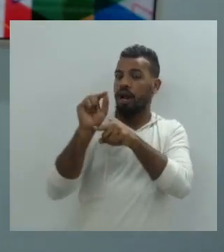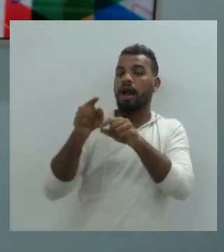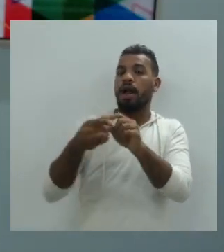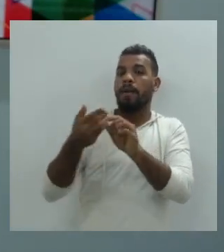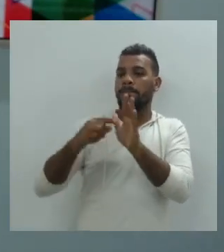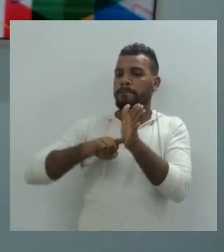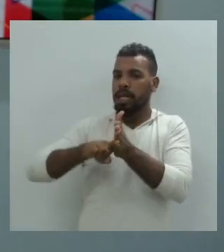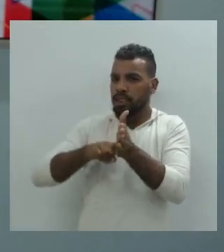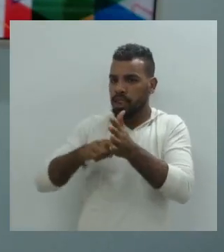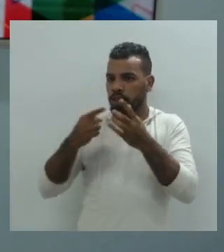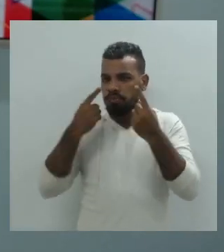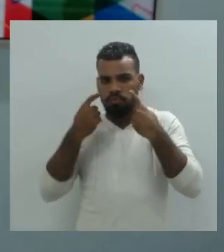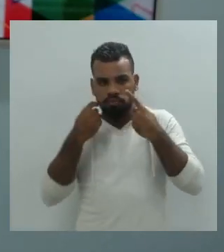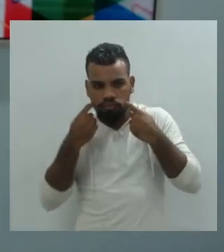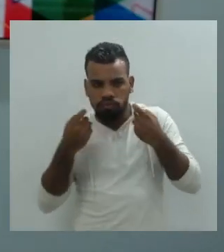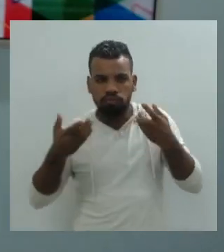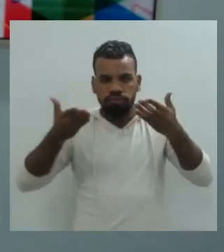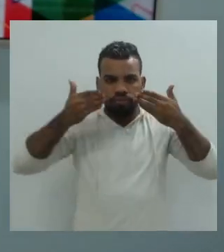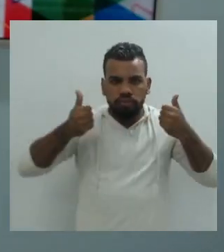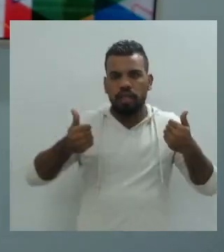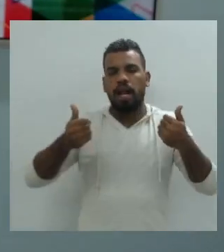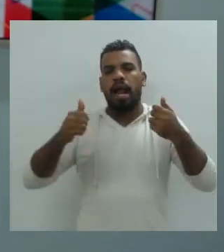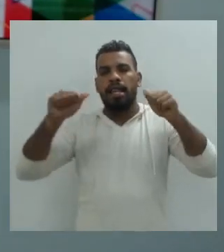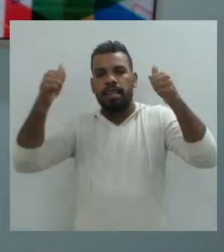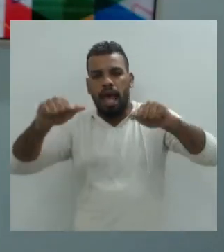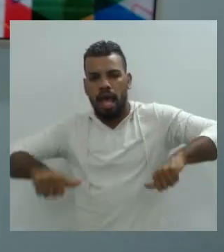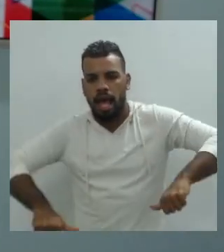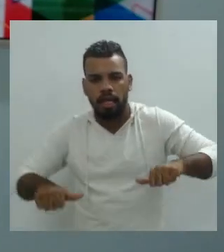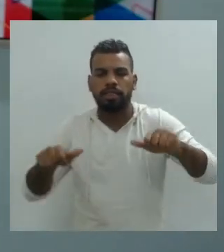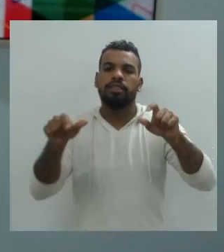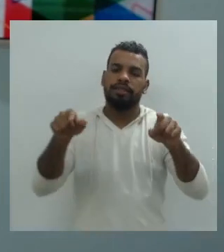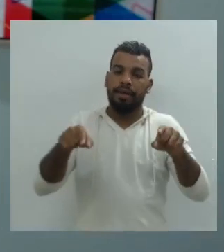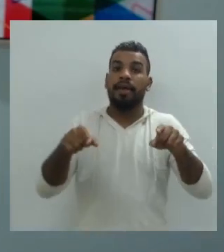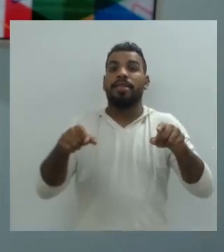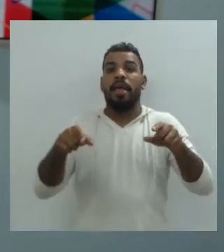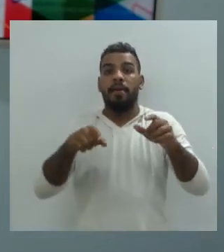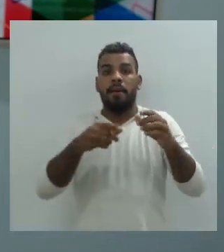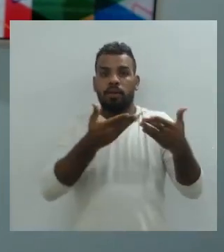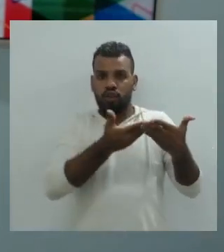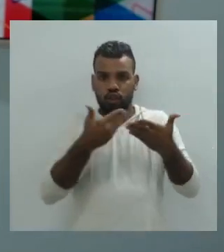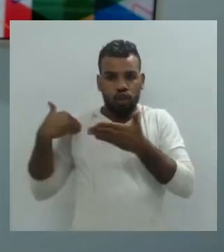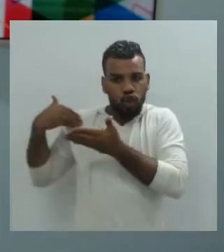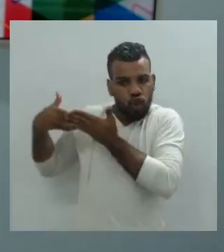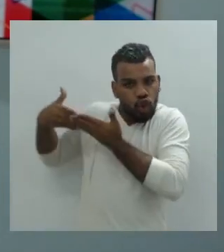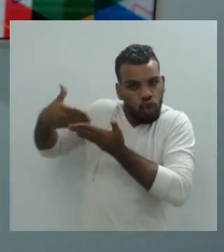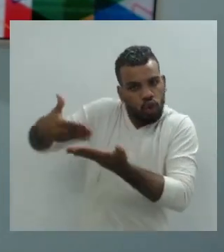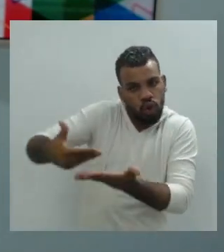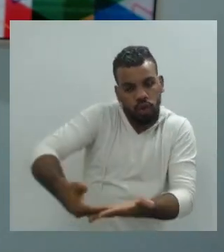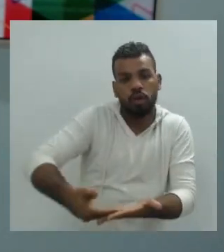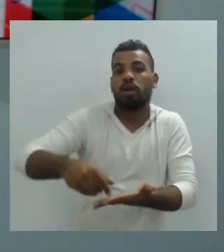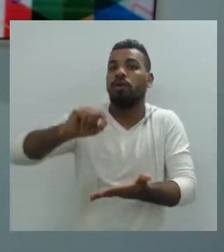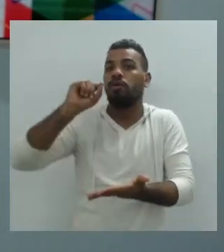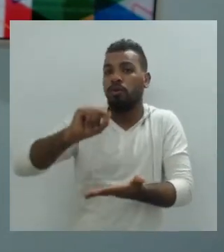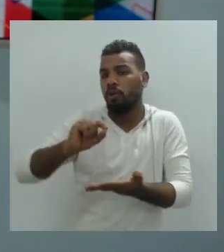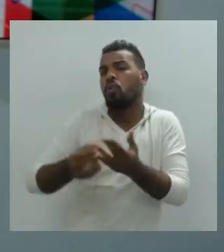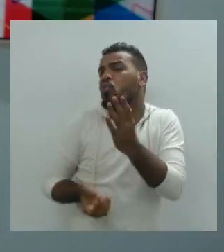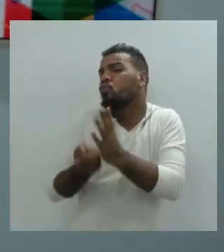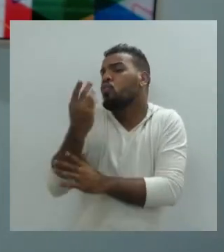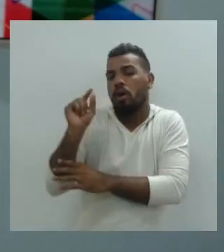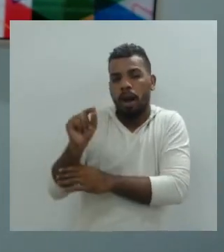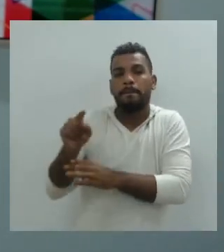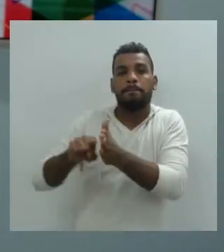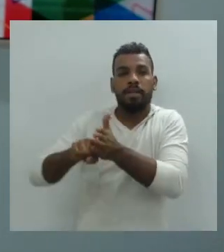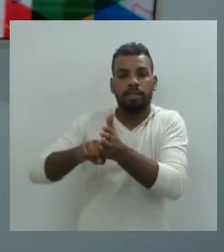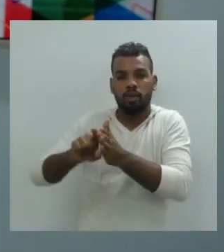pesquisa, em observações, em análises. Essa linha de estudos baseava-se e baseia-se em pesquisas